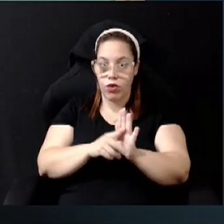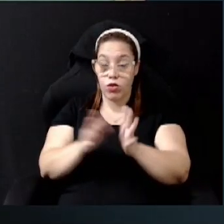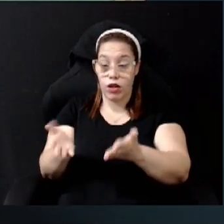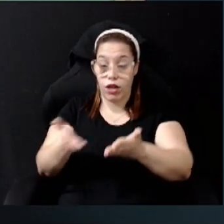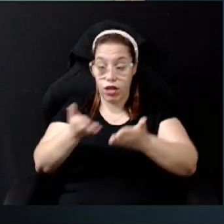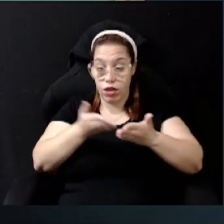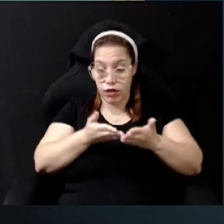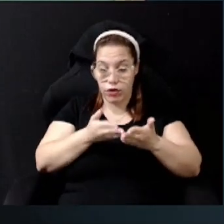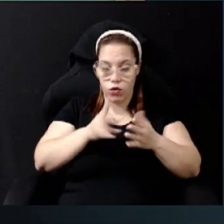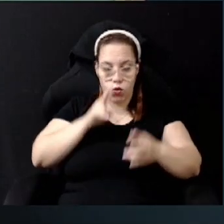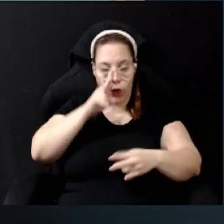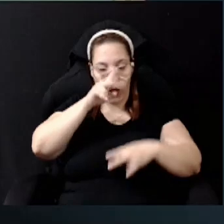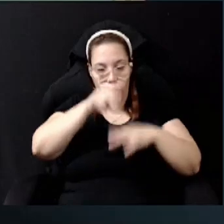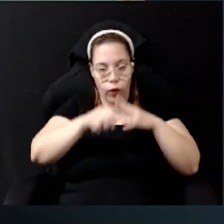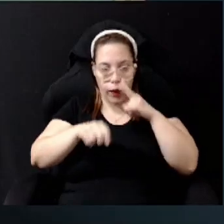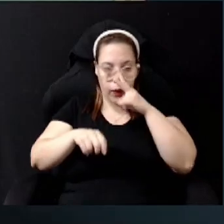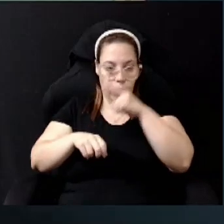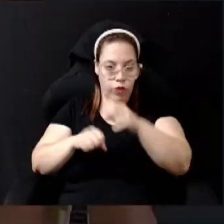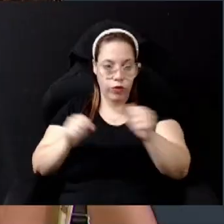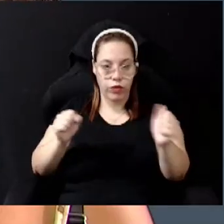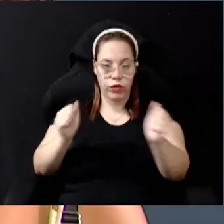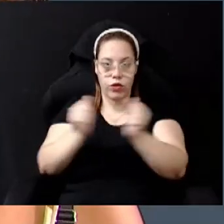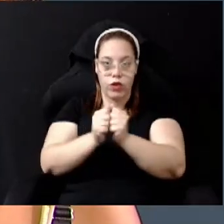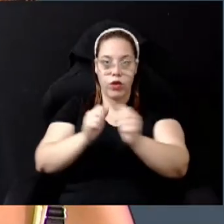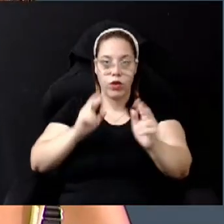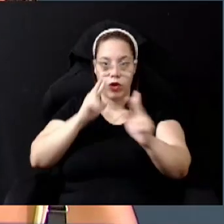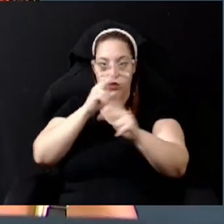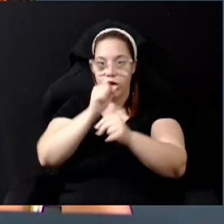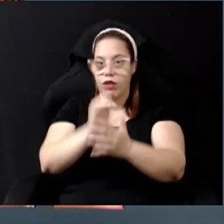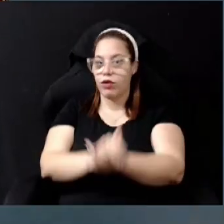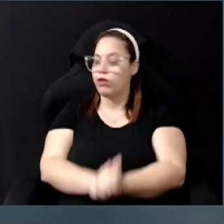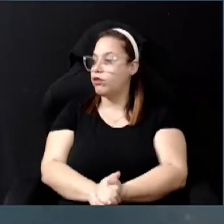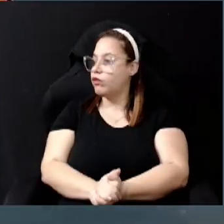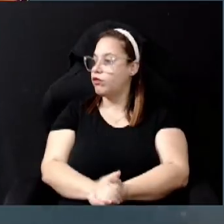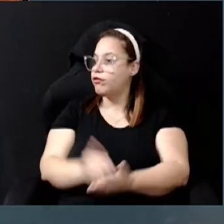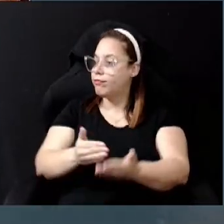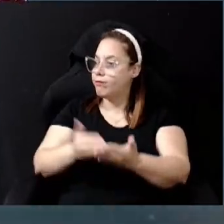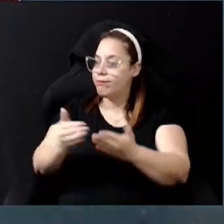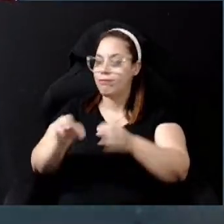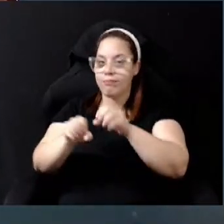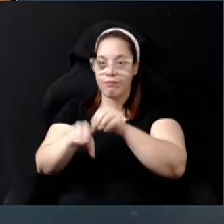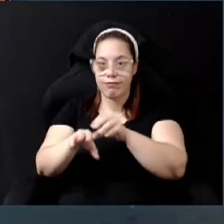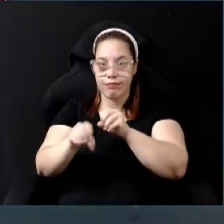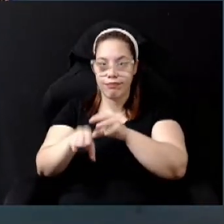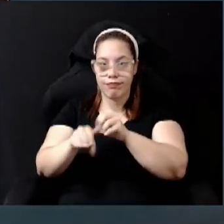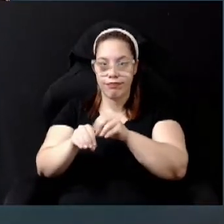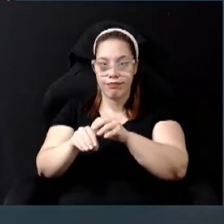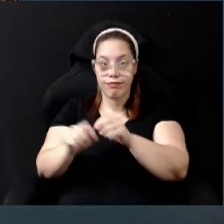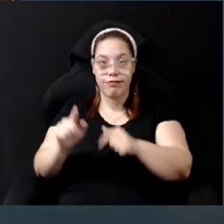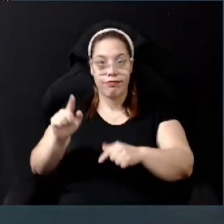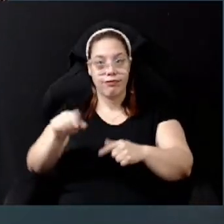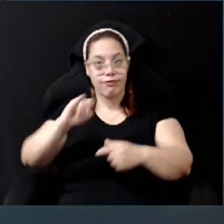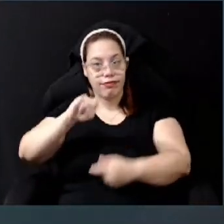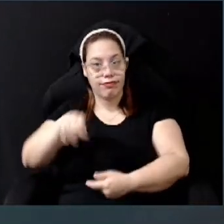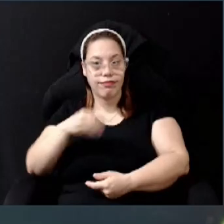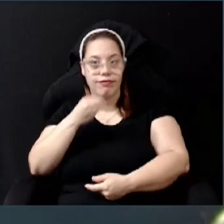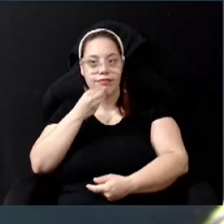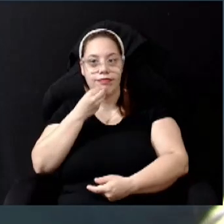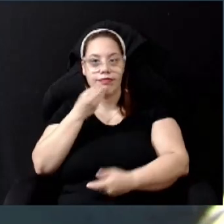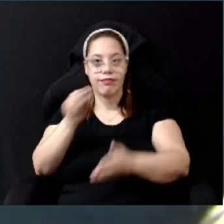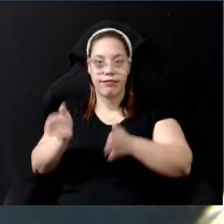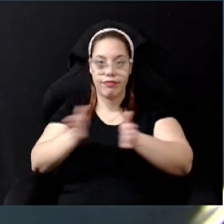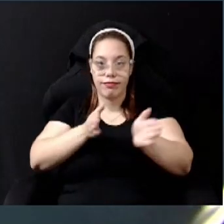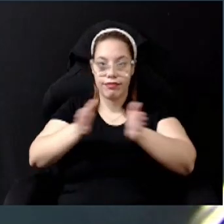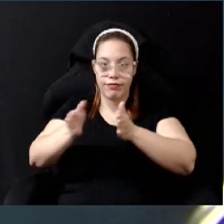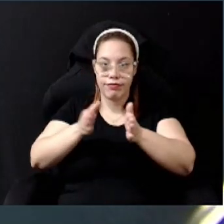fortalece o outro e juntos somos mais fortes, né? Levar a educação com o intuito de oportunizar o acesso ao